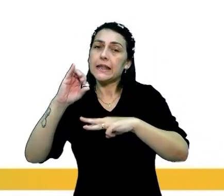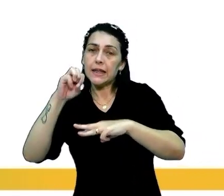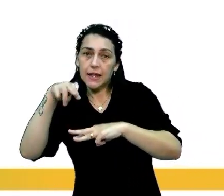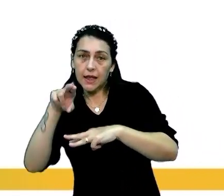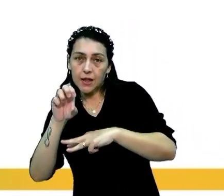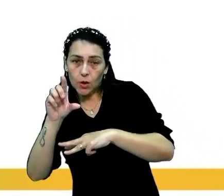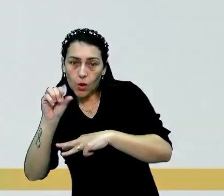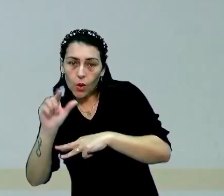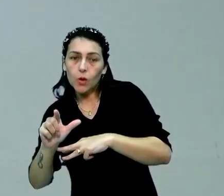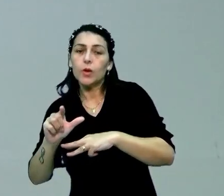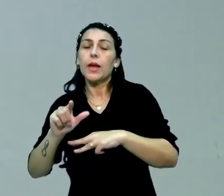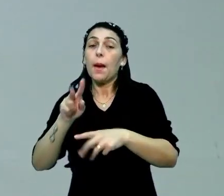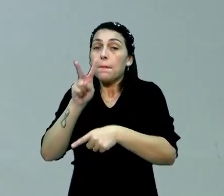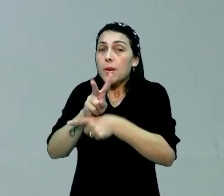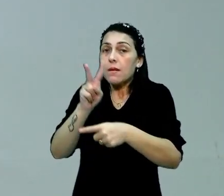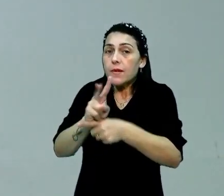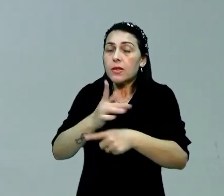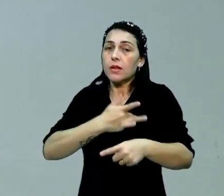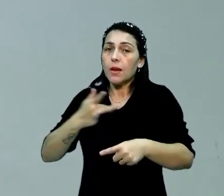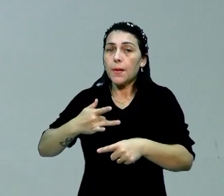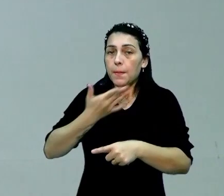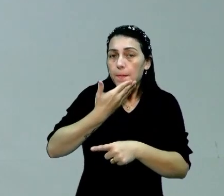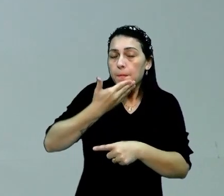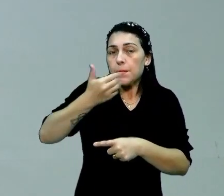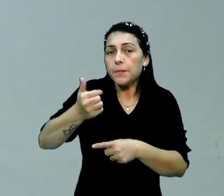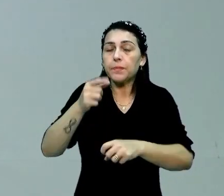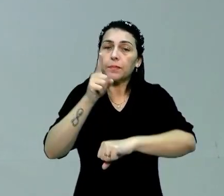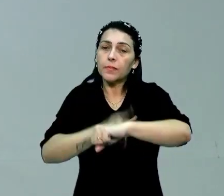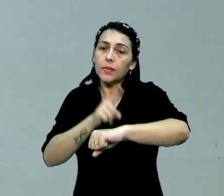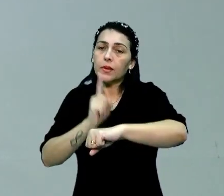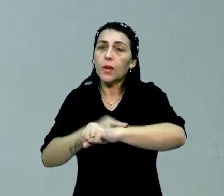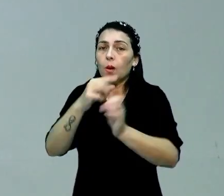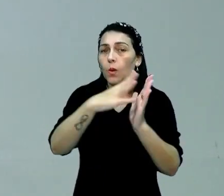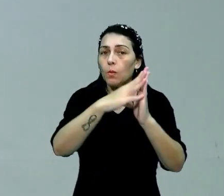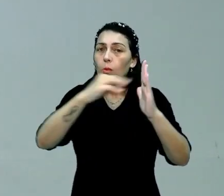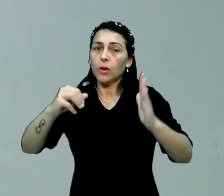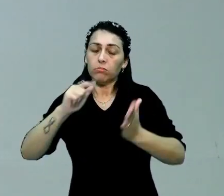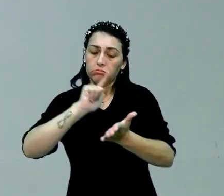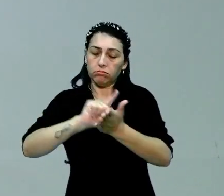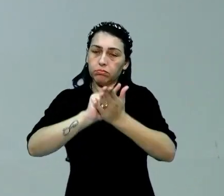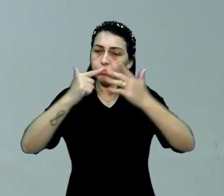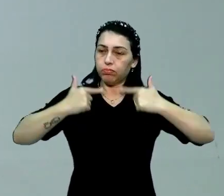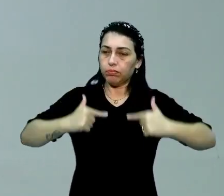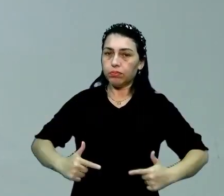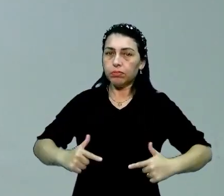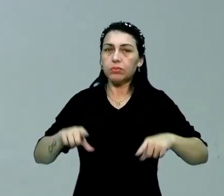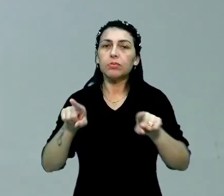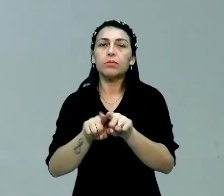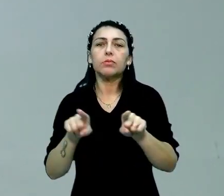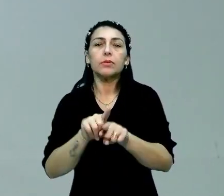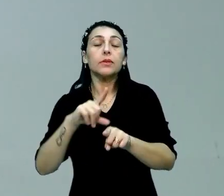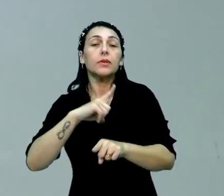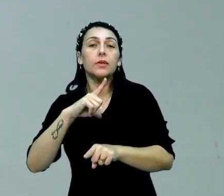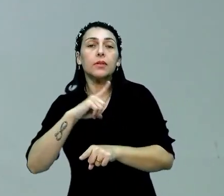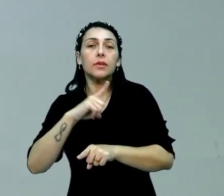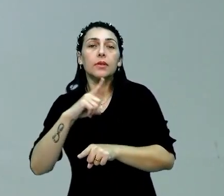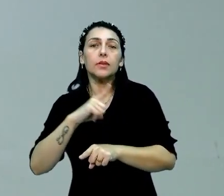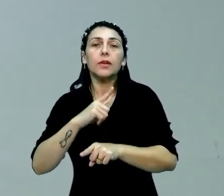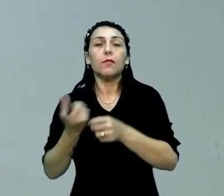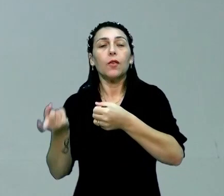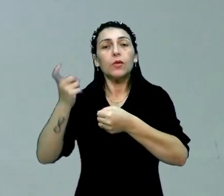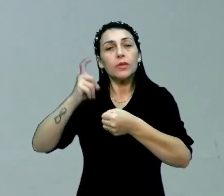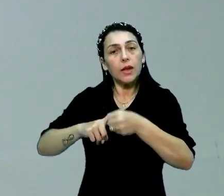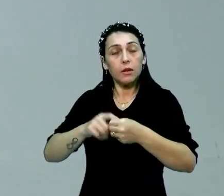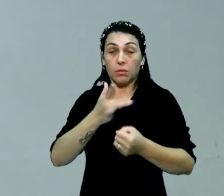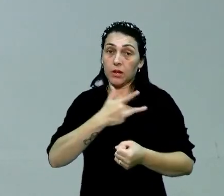prevenção à promoção de saúde. Em algum momento aqui eu já mencionei sobre um modelo higienista que tinha esse direcionamento um pouco mais voltado